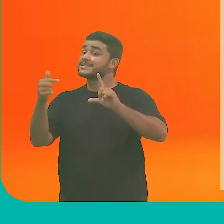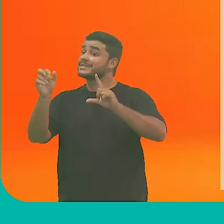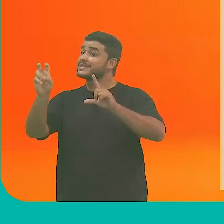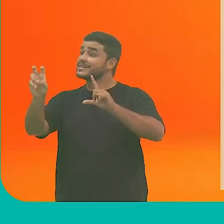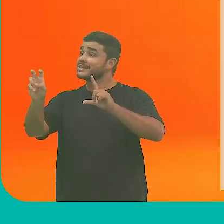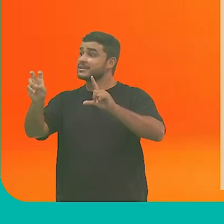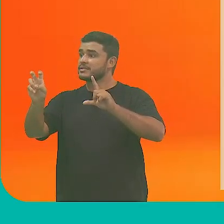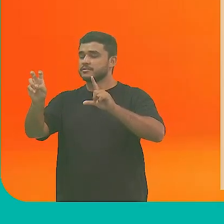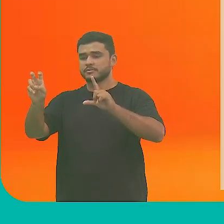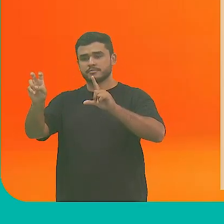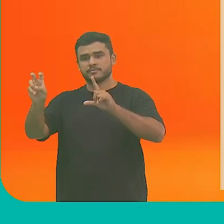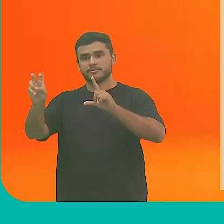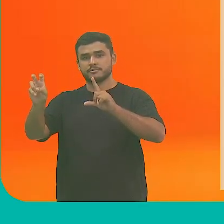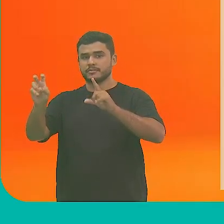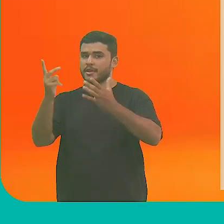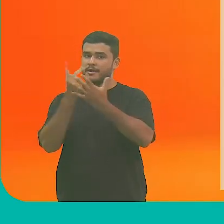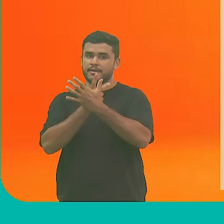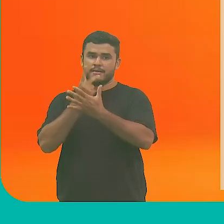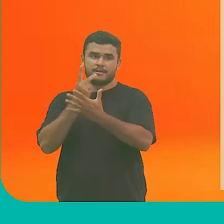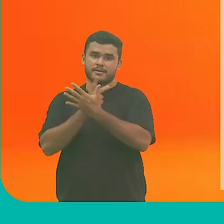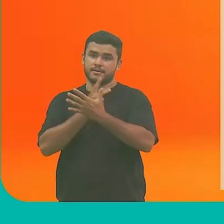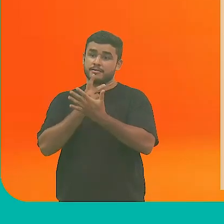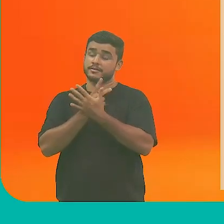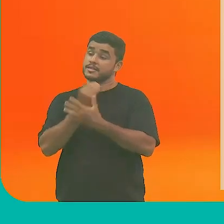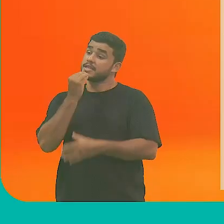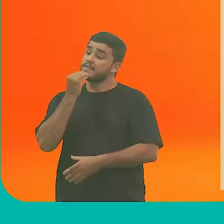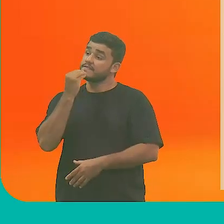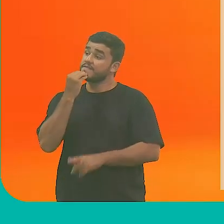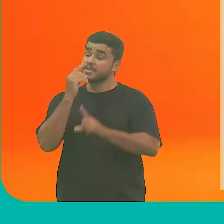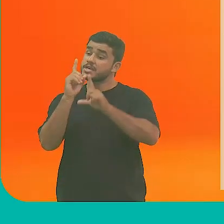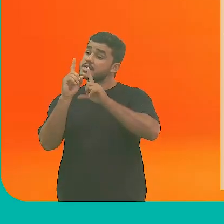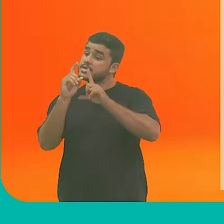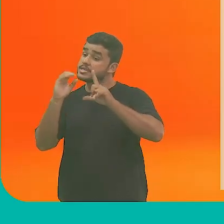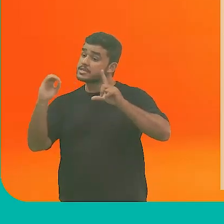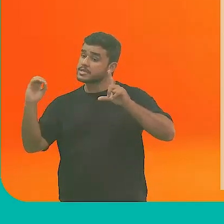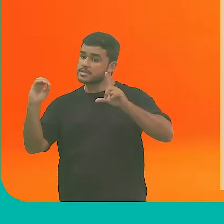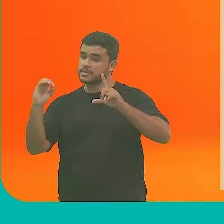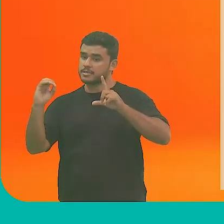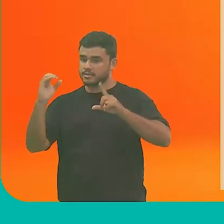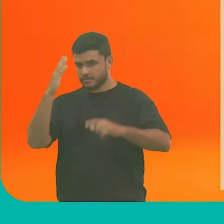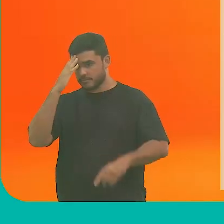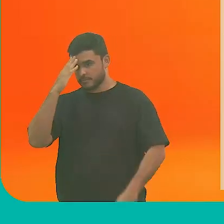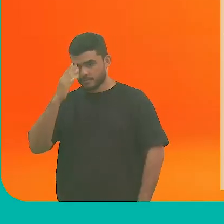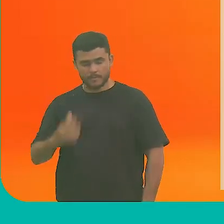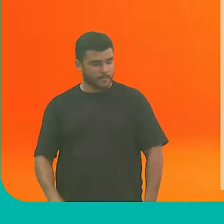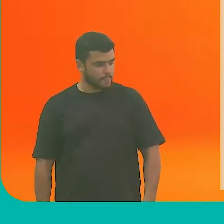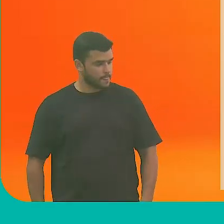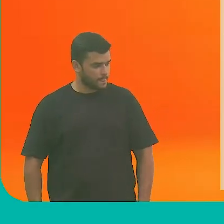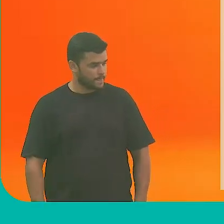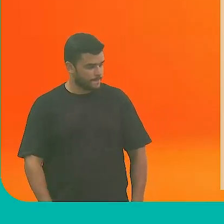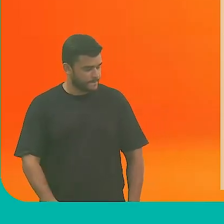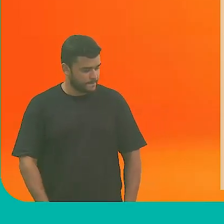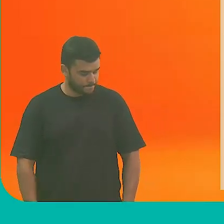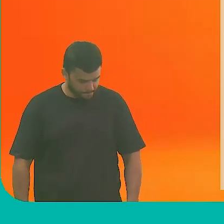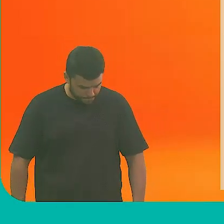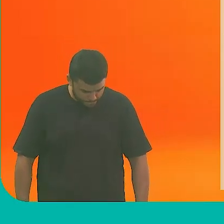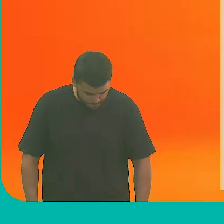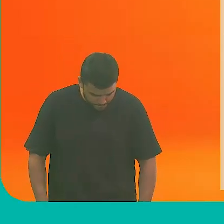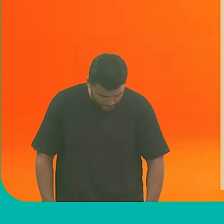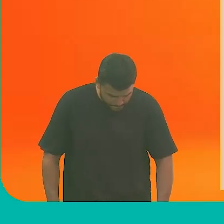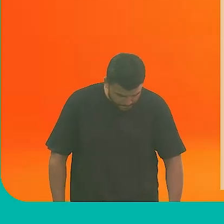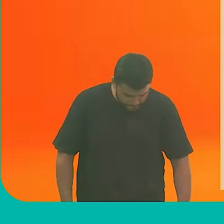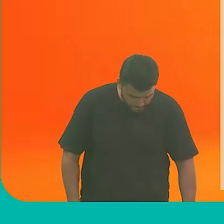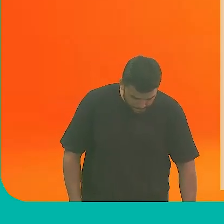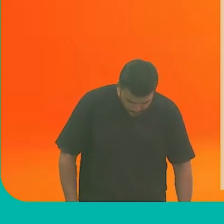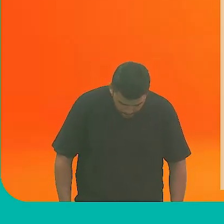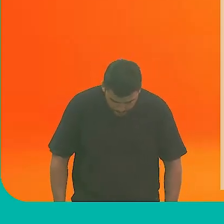gastando 175. E ela não gasta 175 na primeira meia hora. Na primeira meia hora